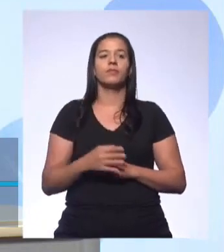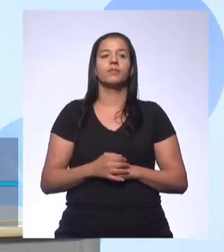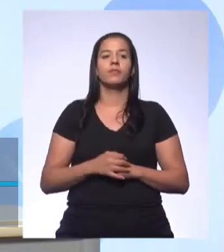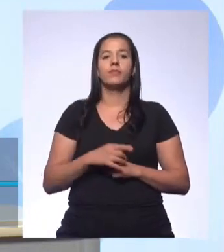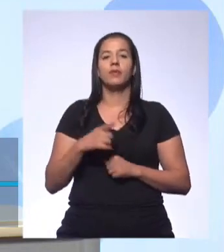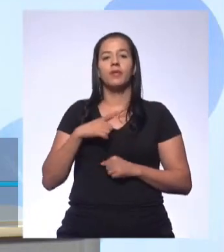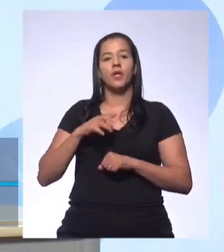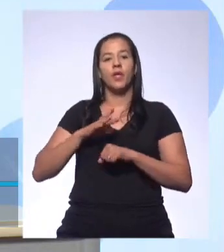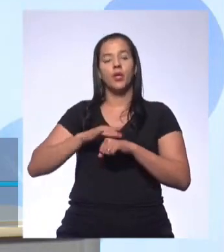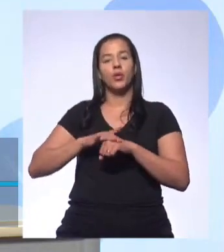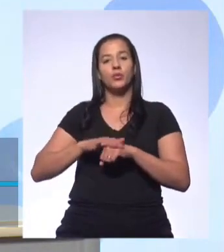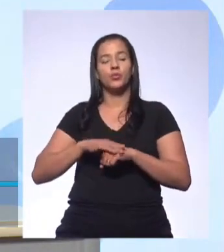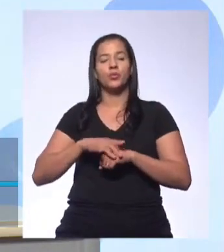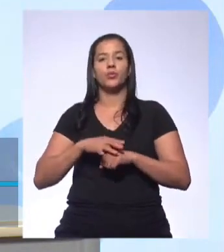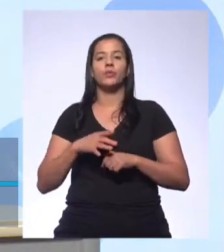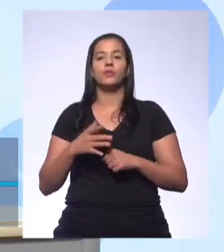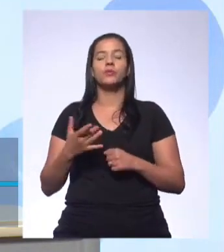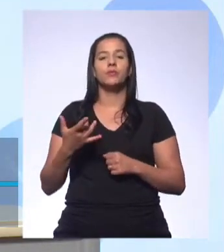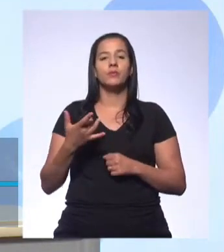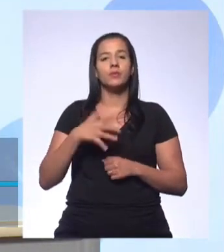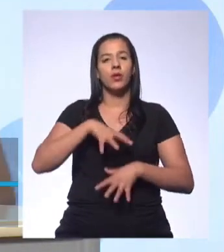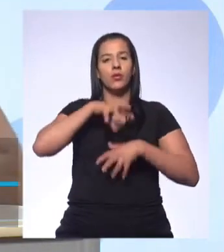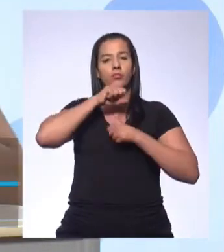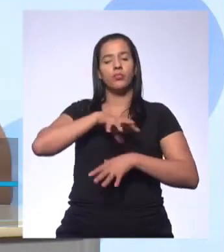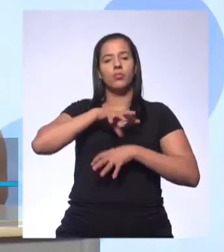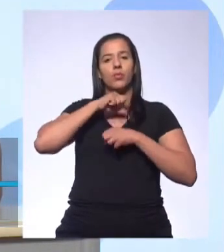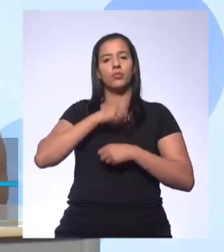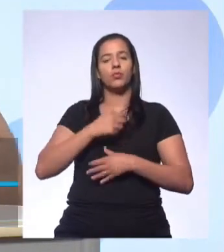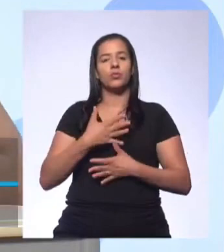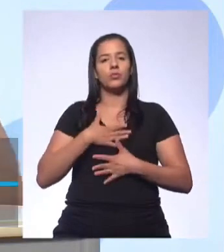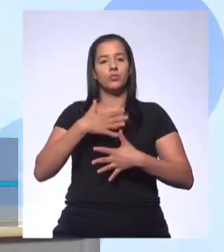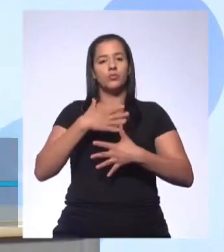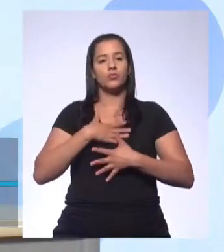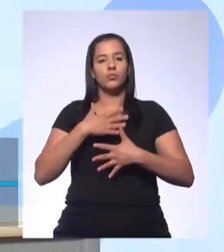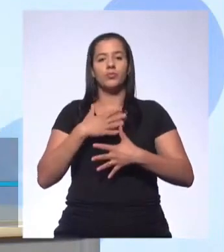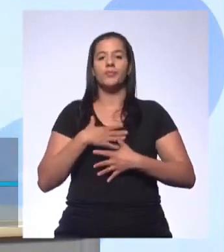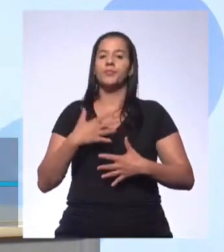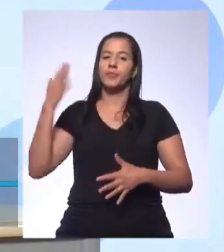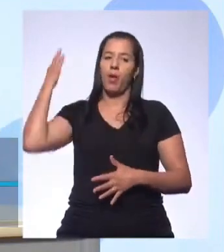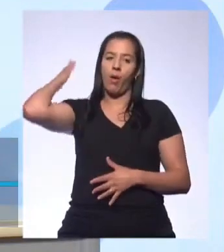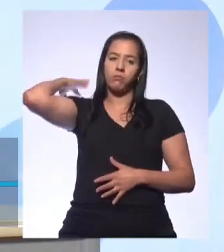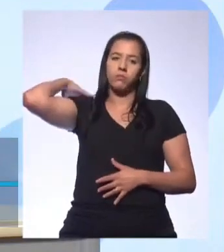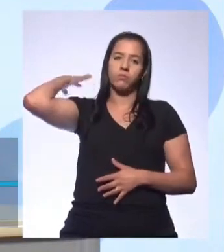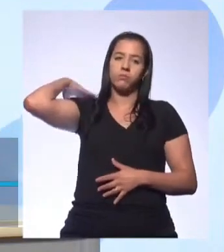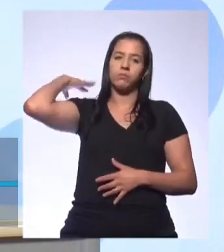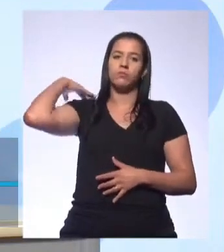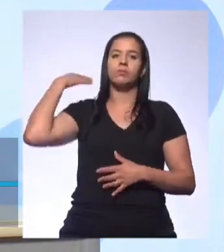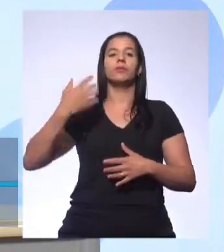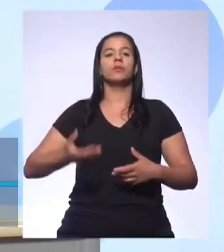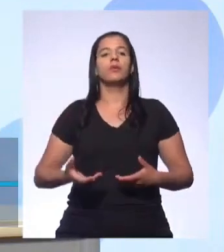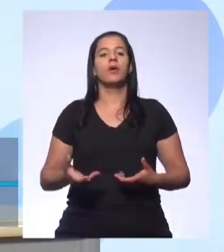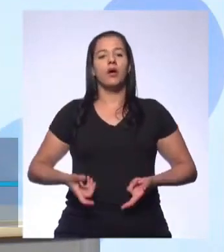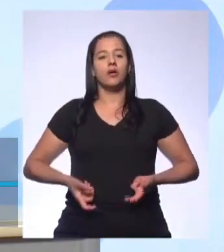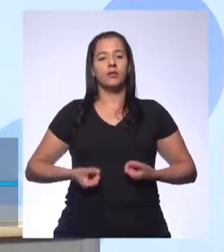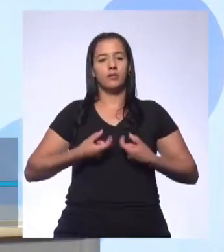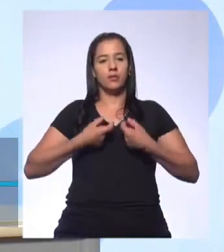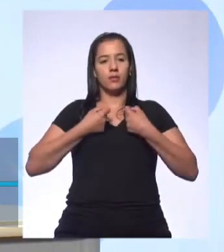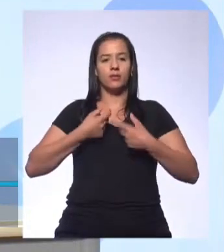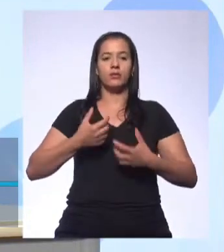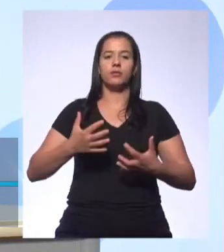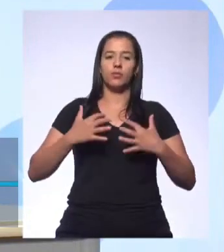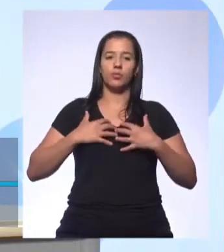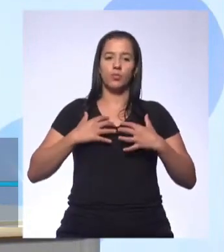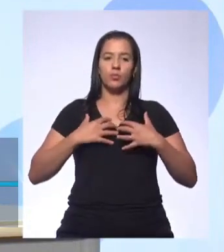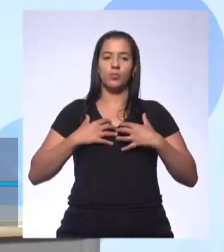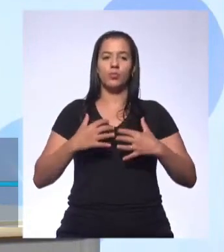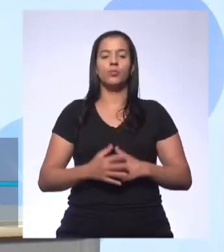as doenças respiratórias colocaram que é pneumonia, né? Câncer no pulmão.